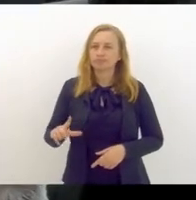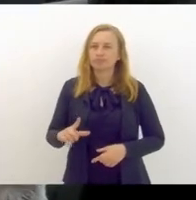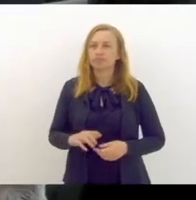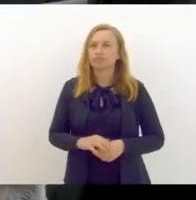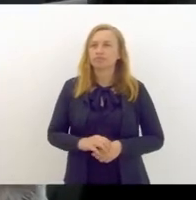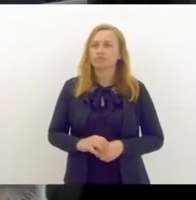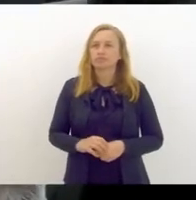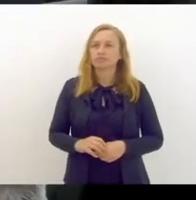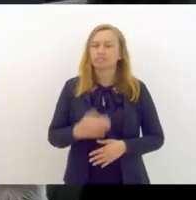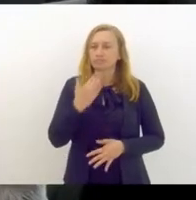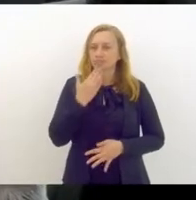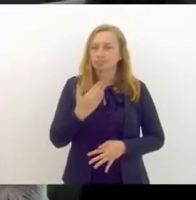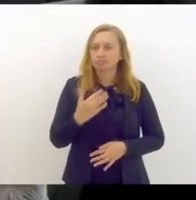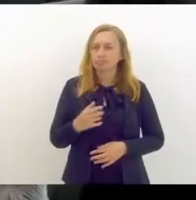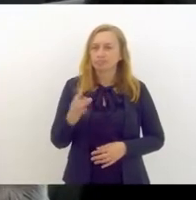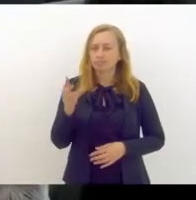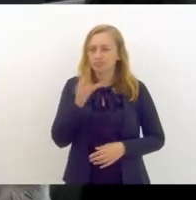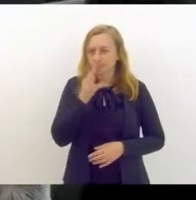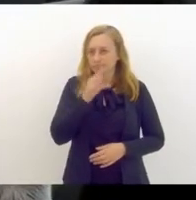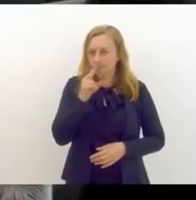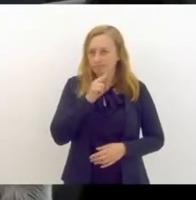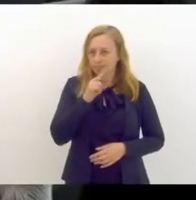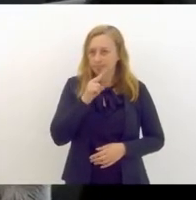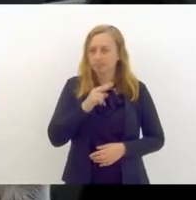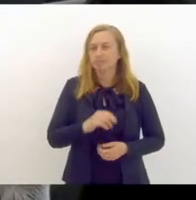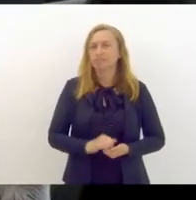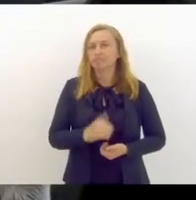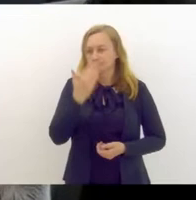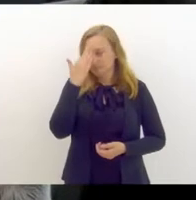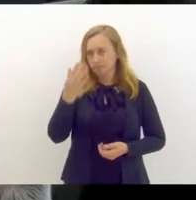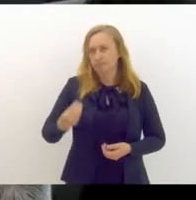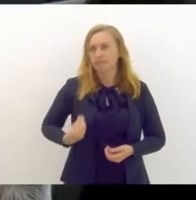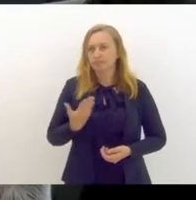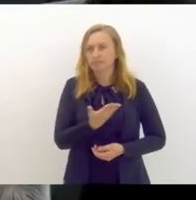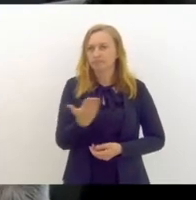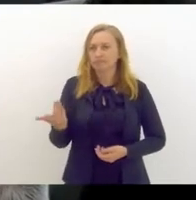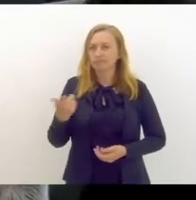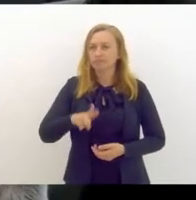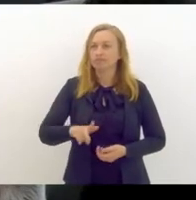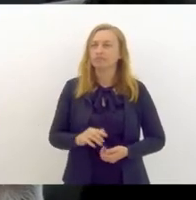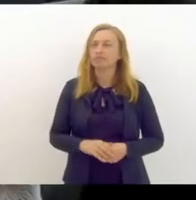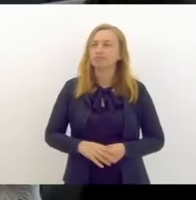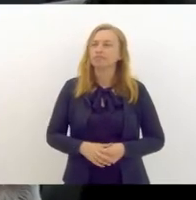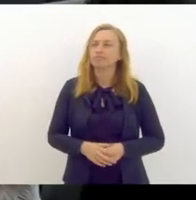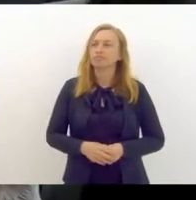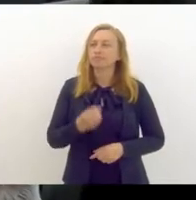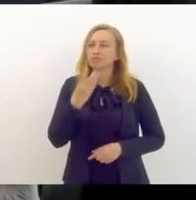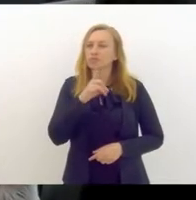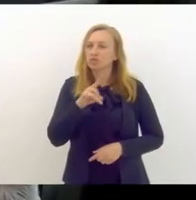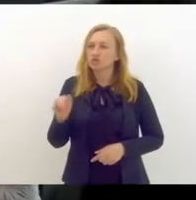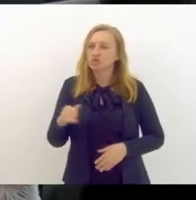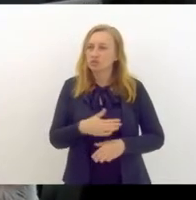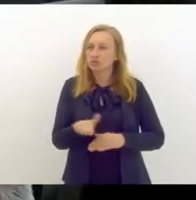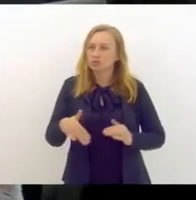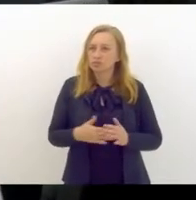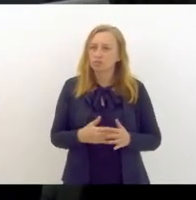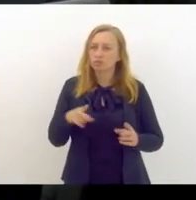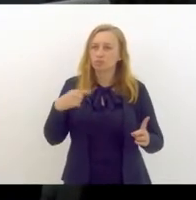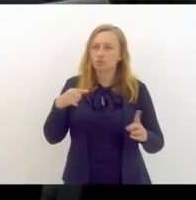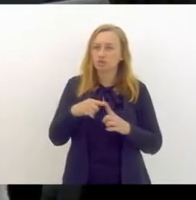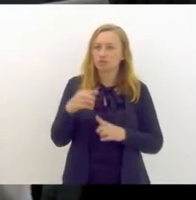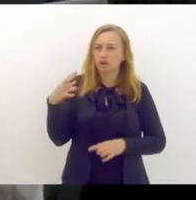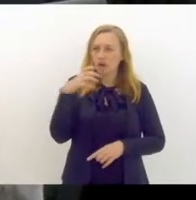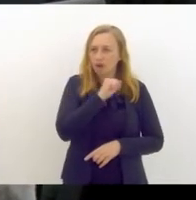Só peço para a gente ser o mais breve possível e agradecer a presença de vocês aqui mais uma vez. Bom dia a todos, vou ser bem